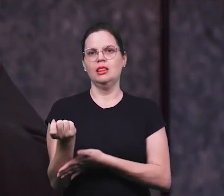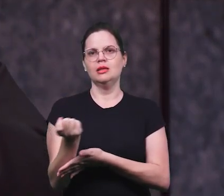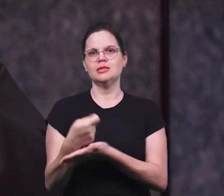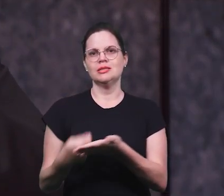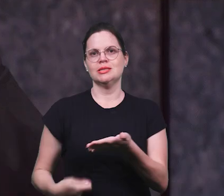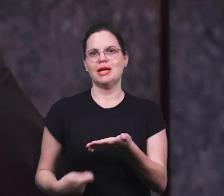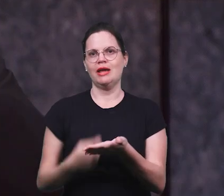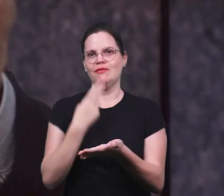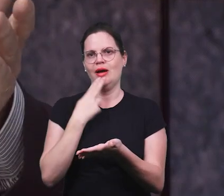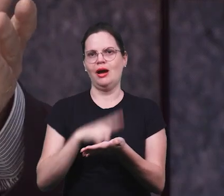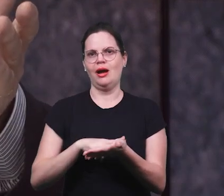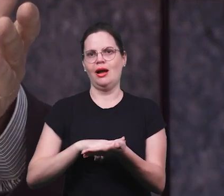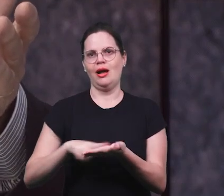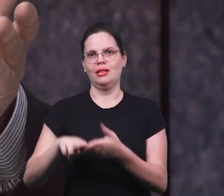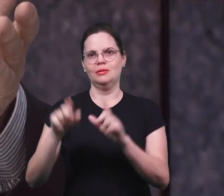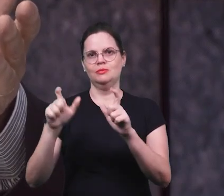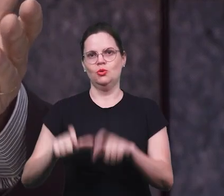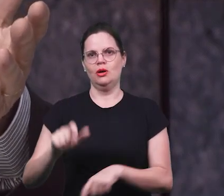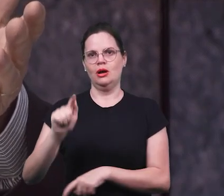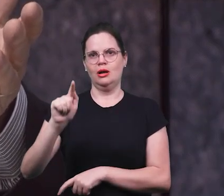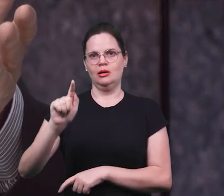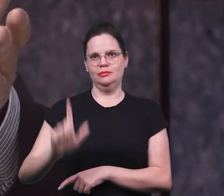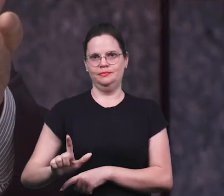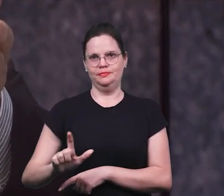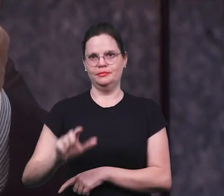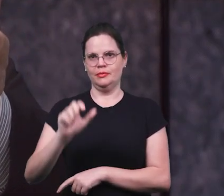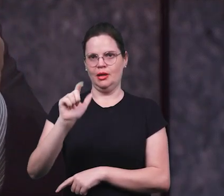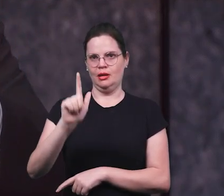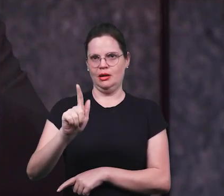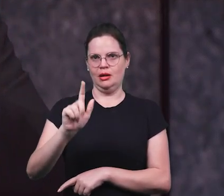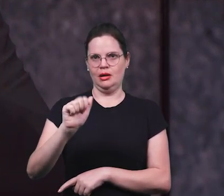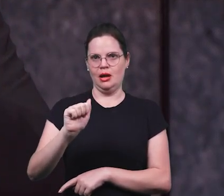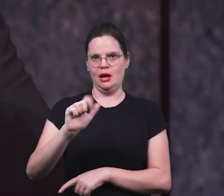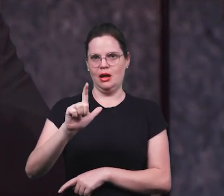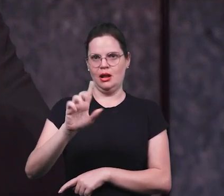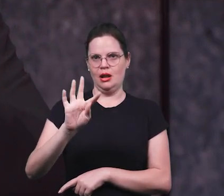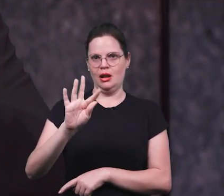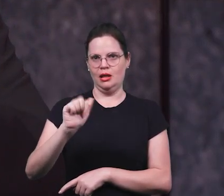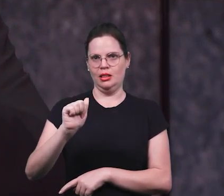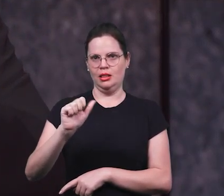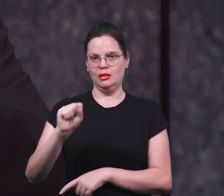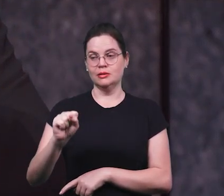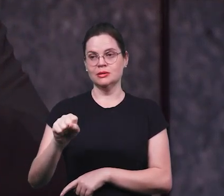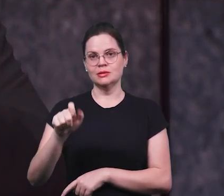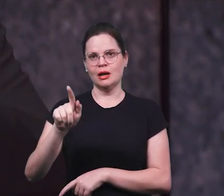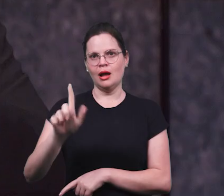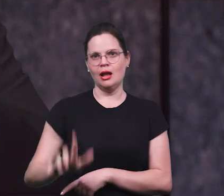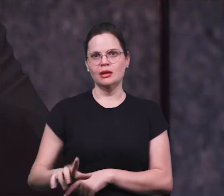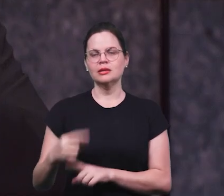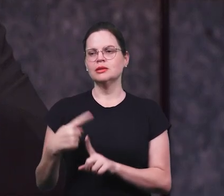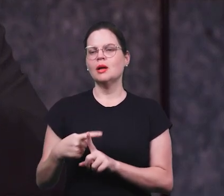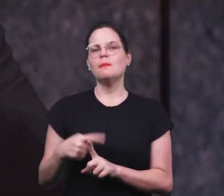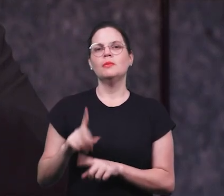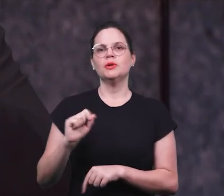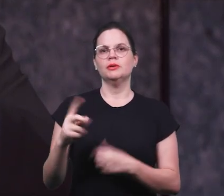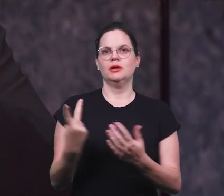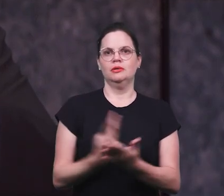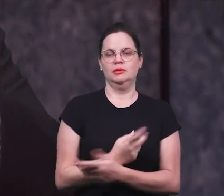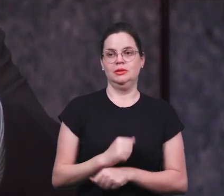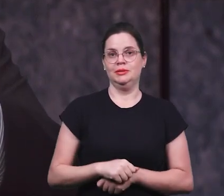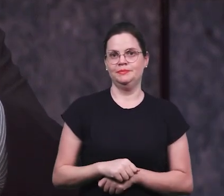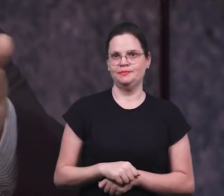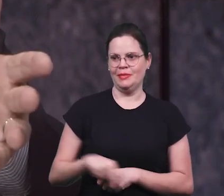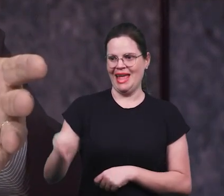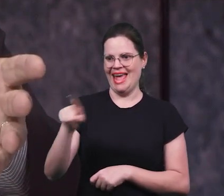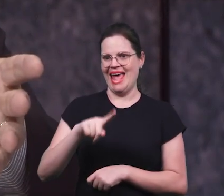que ele escreveu aos Gálatas, dizendo que eles estavam sendo incomodados pelos judeus